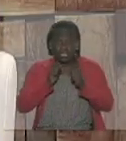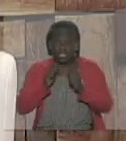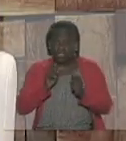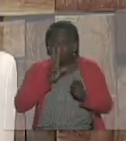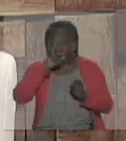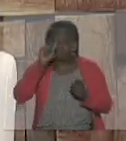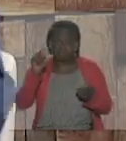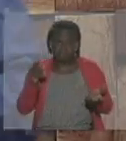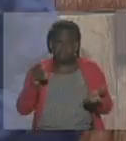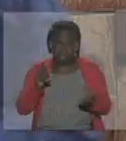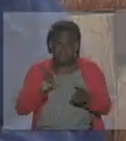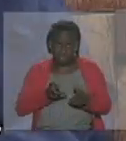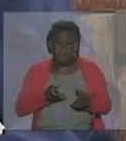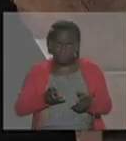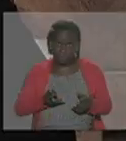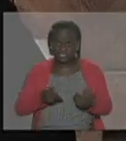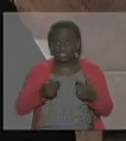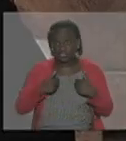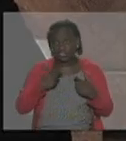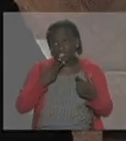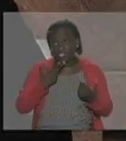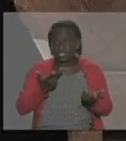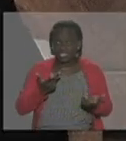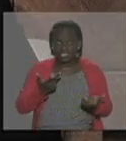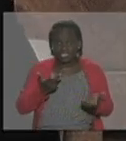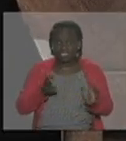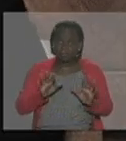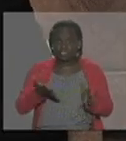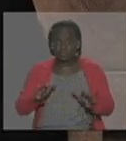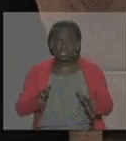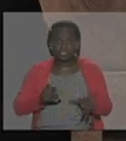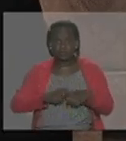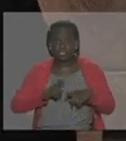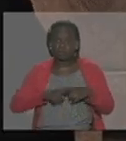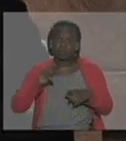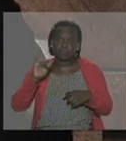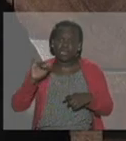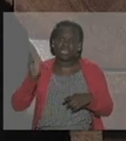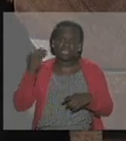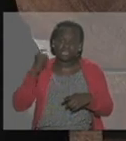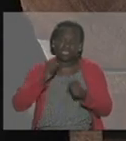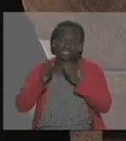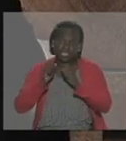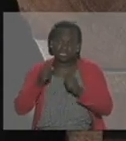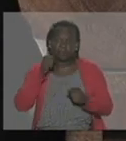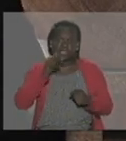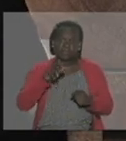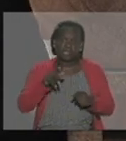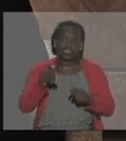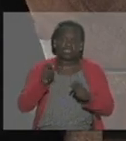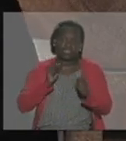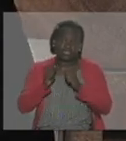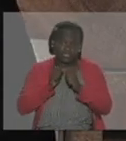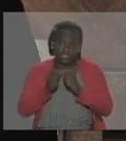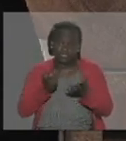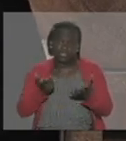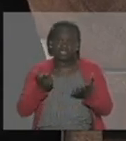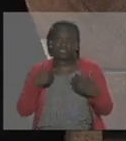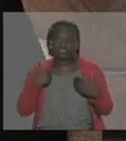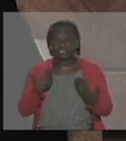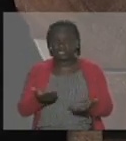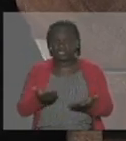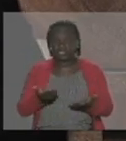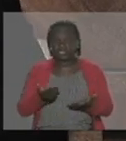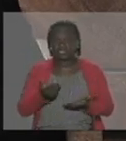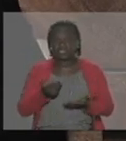jornalista por acaso foi mesmo eu disse que fui jornalista cas mais ou menos porque meu pai era jornalista minha irmã era jornalista